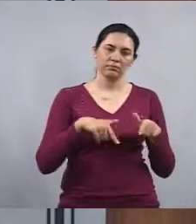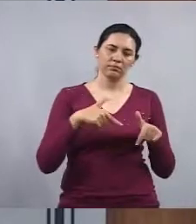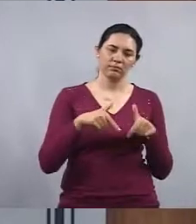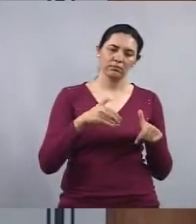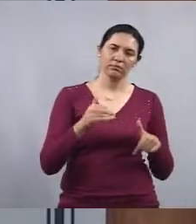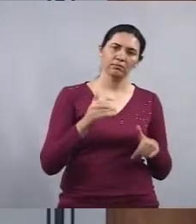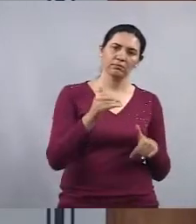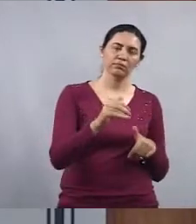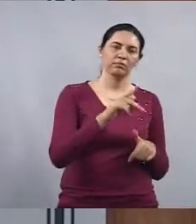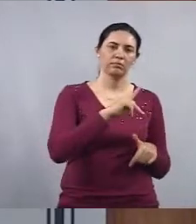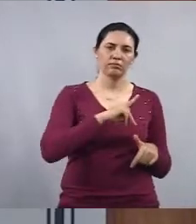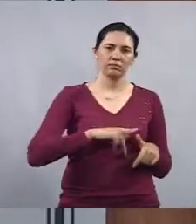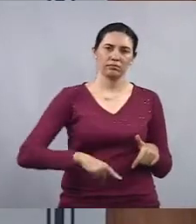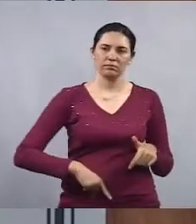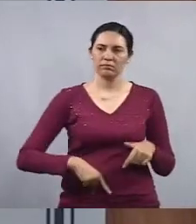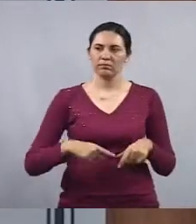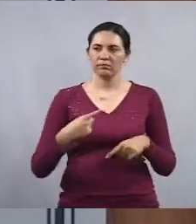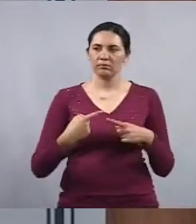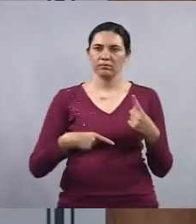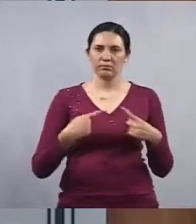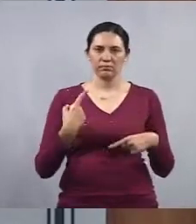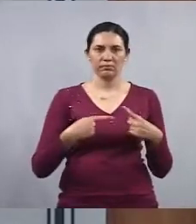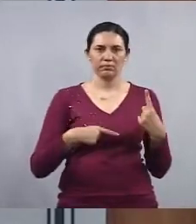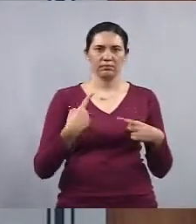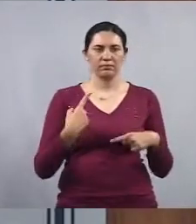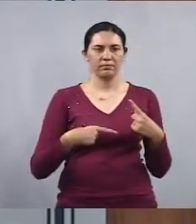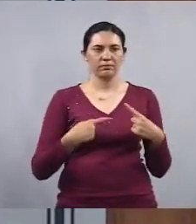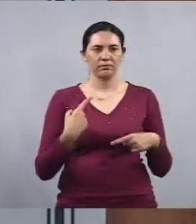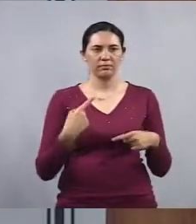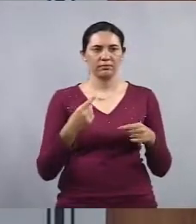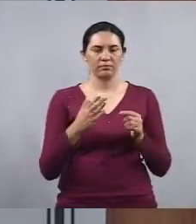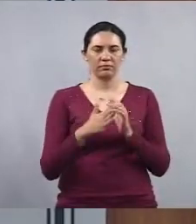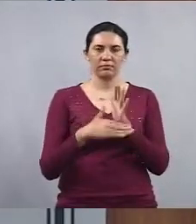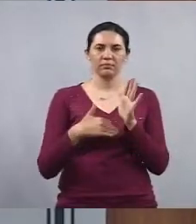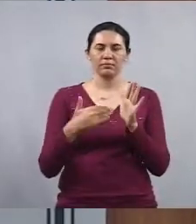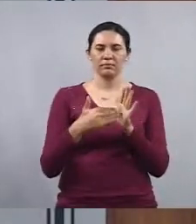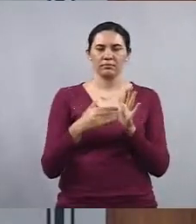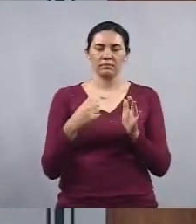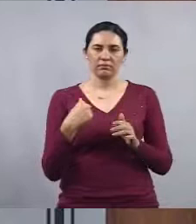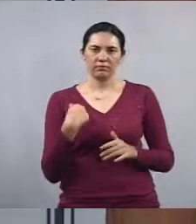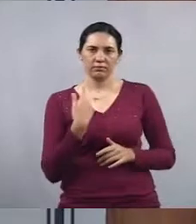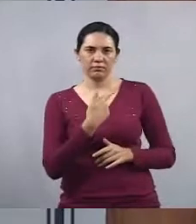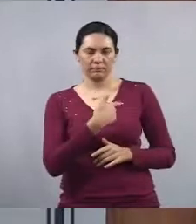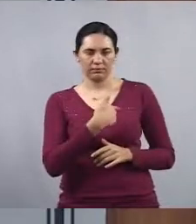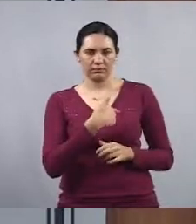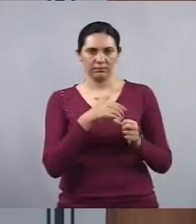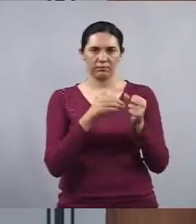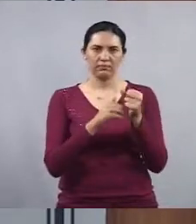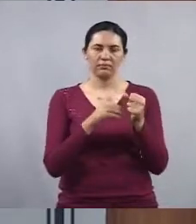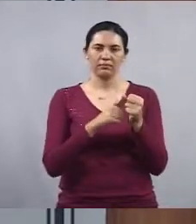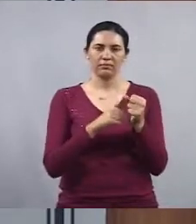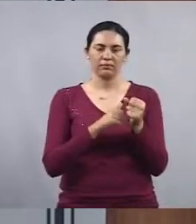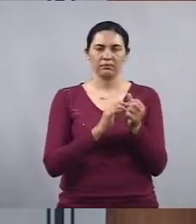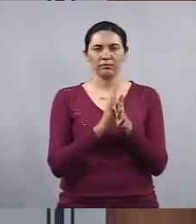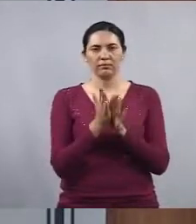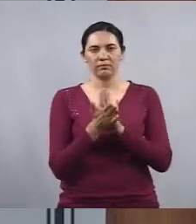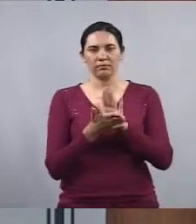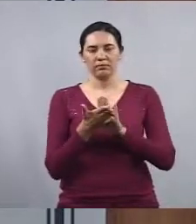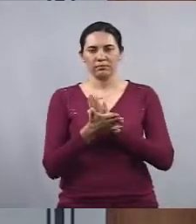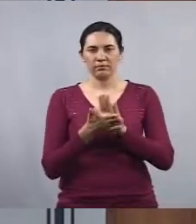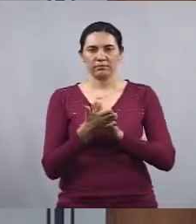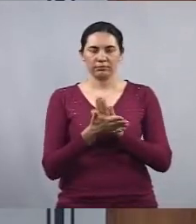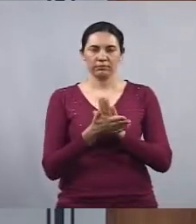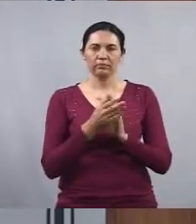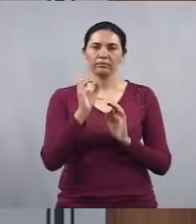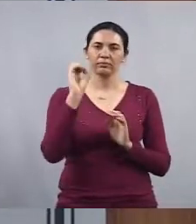por que que eu digo isso a todos nós não é segredo para ninguém o que vem acontecendo a